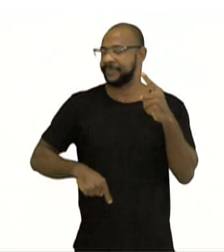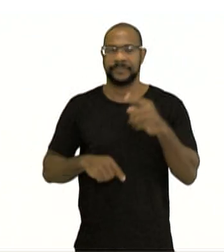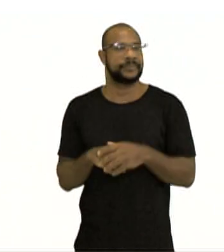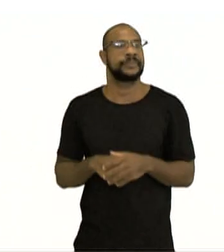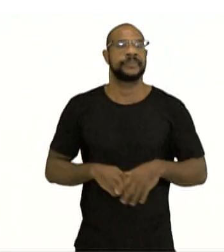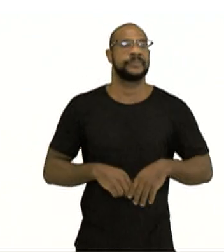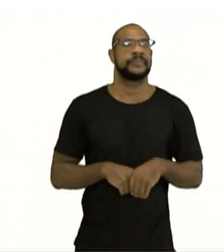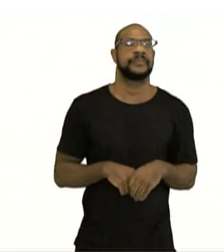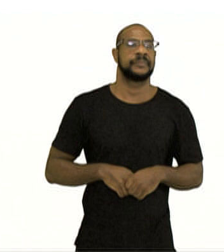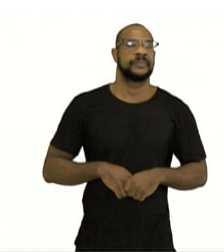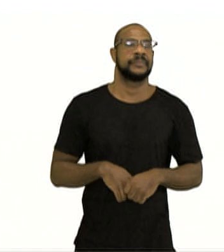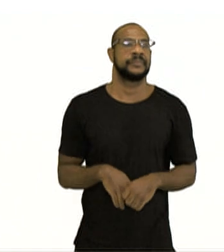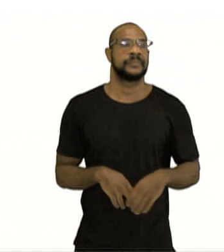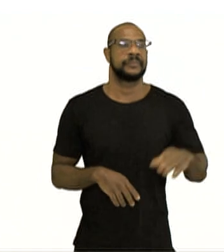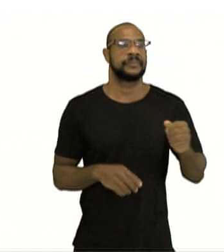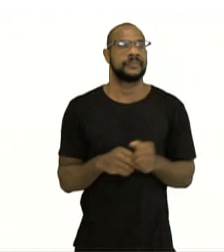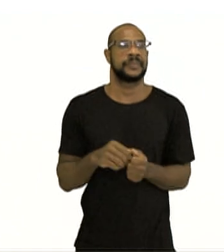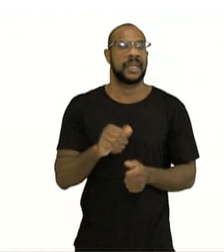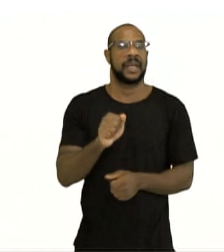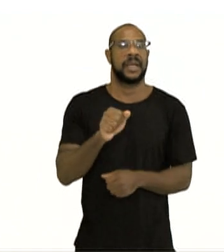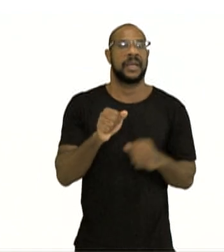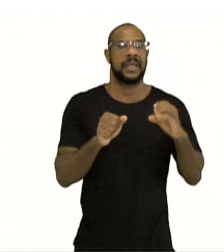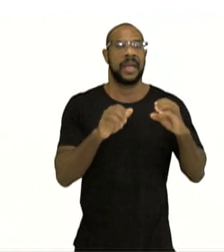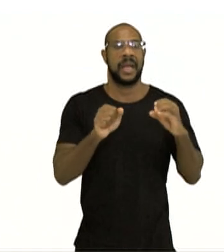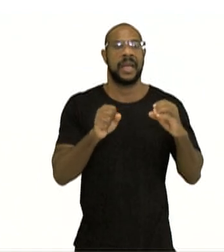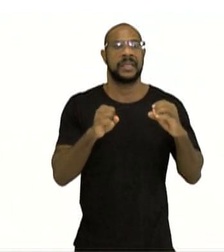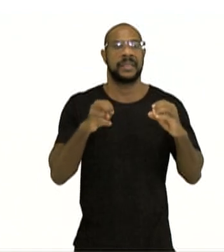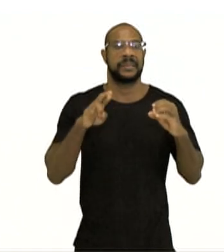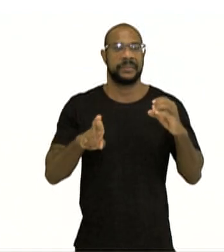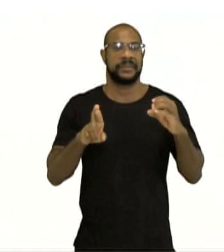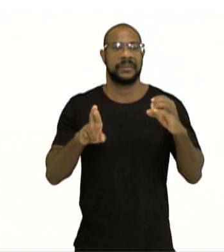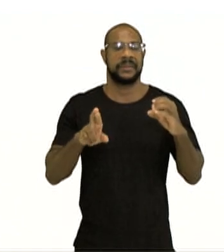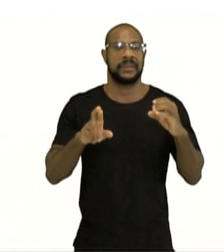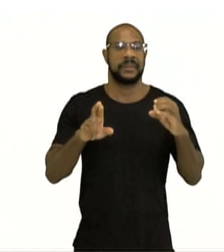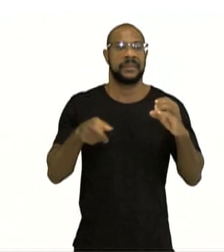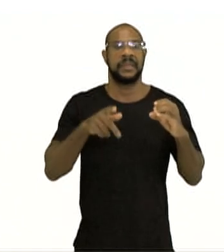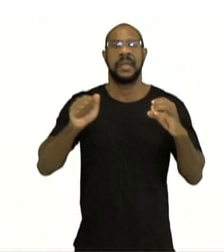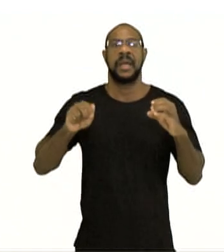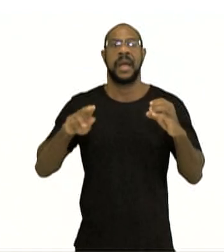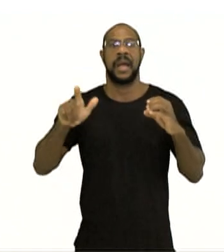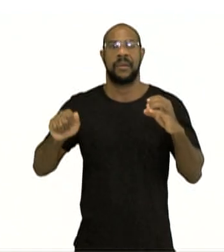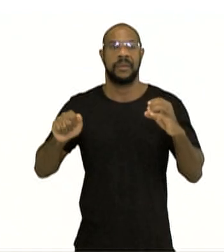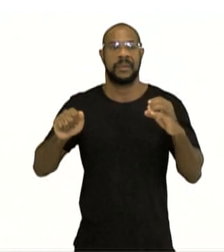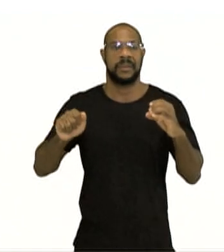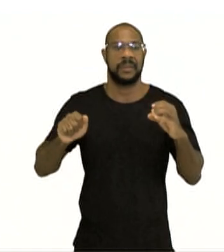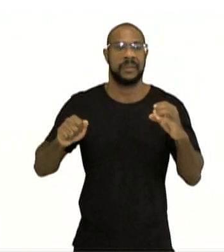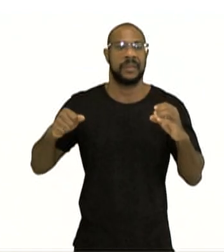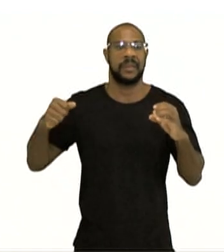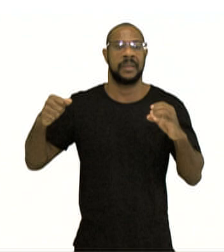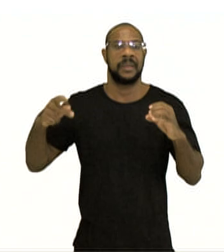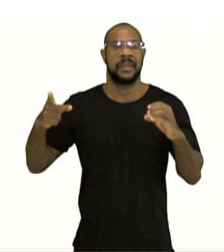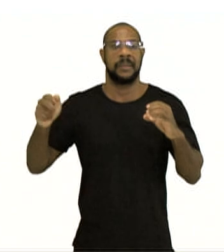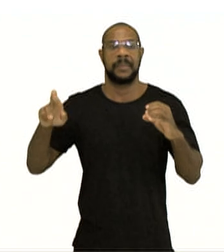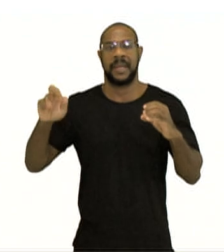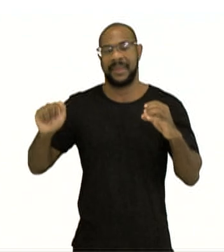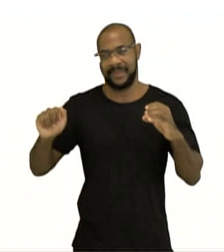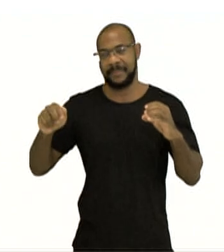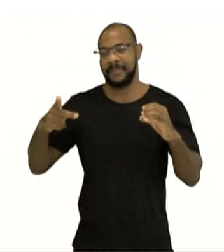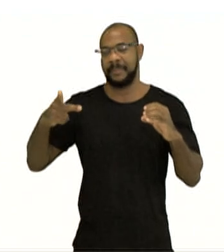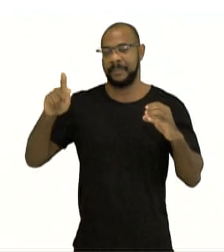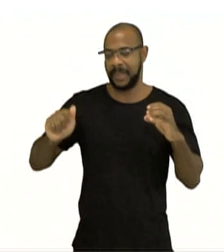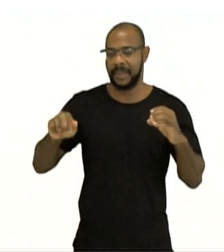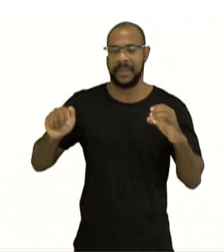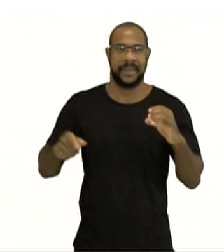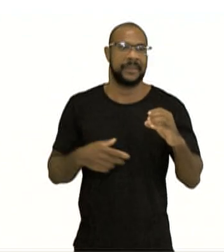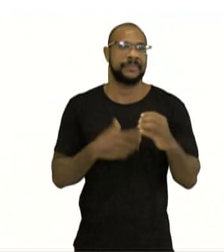a penúltima e para a penúltima, deu errado aqui com assistir. Então, só posso marcar a alternativa